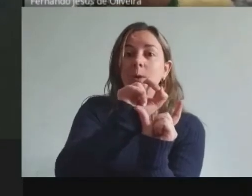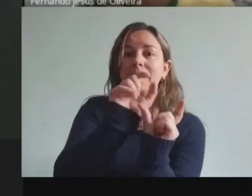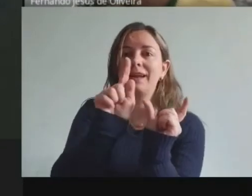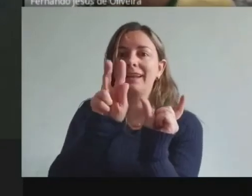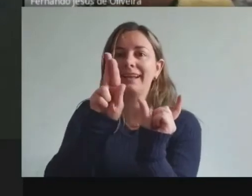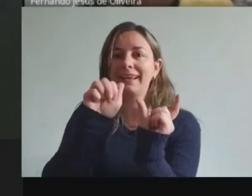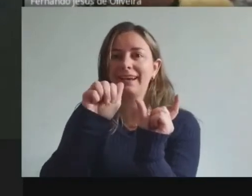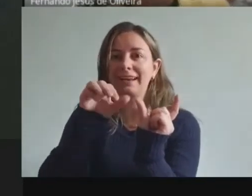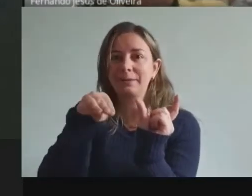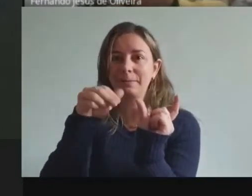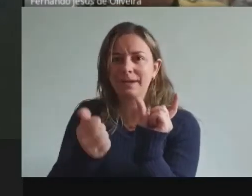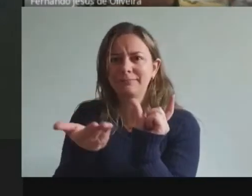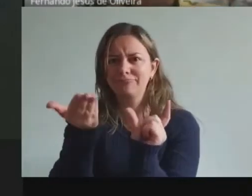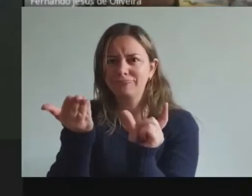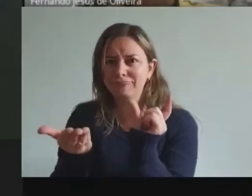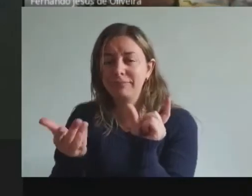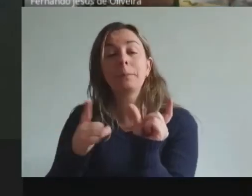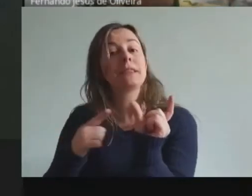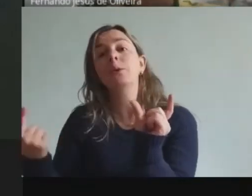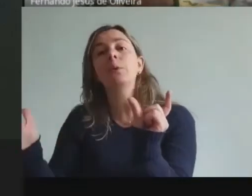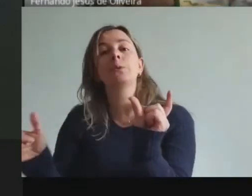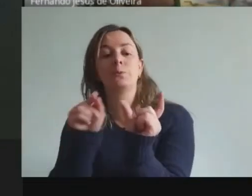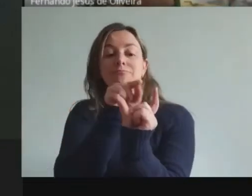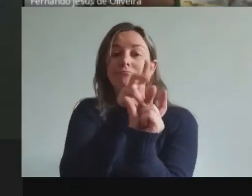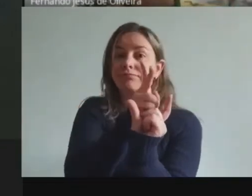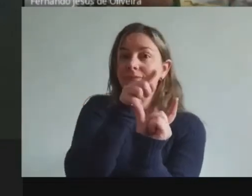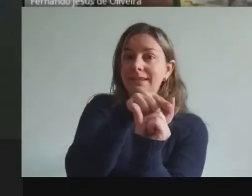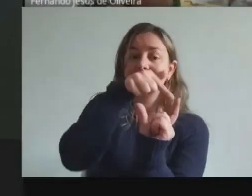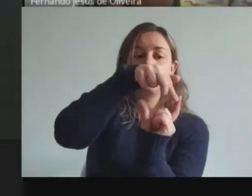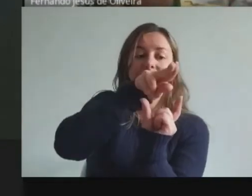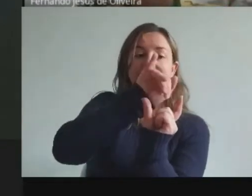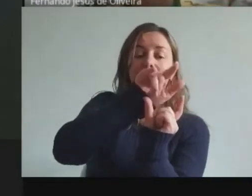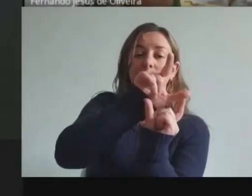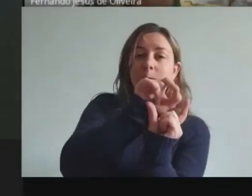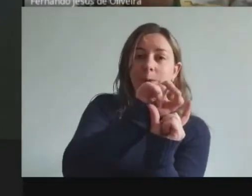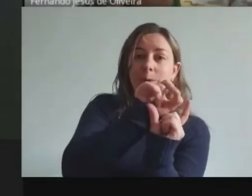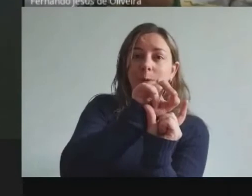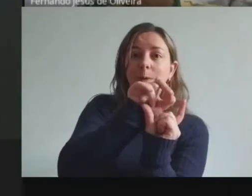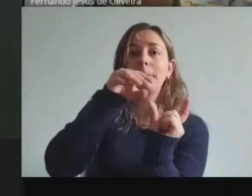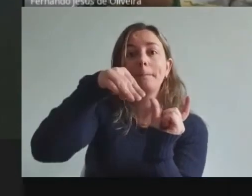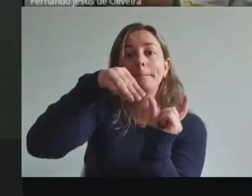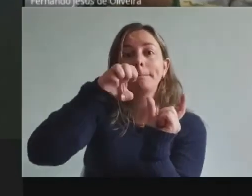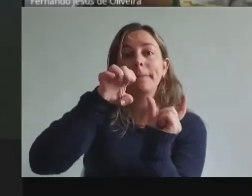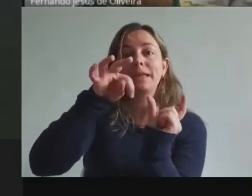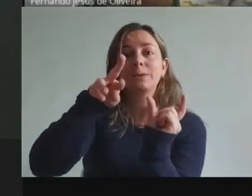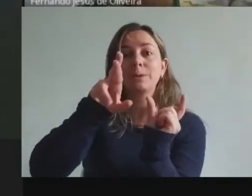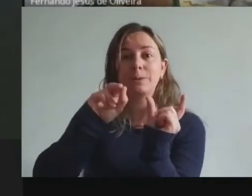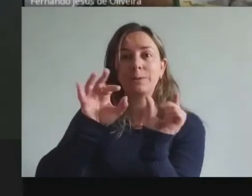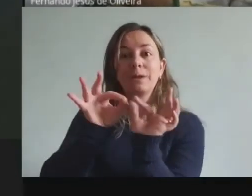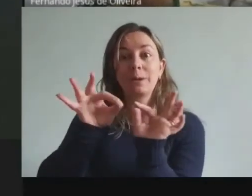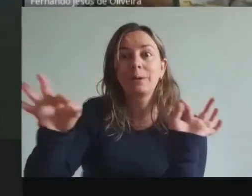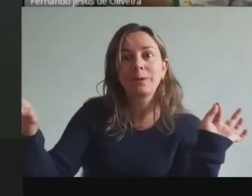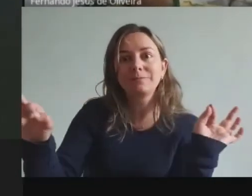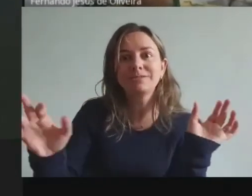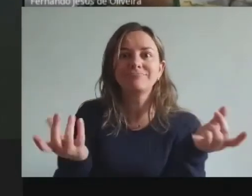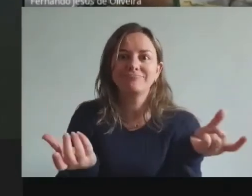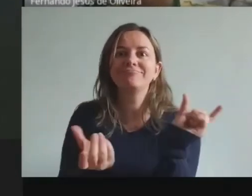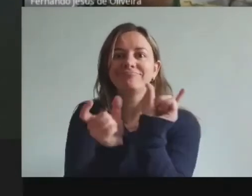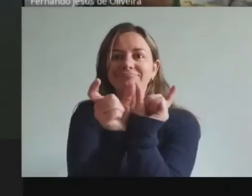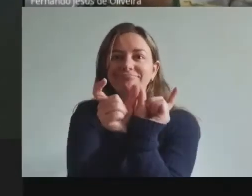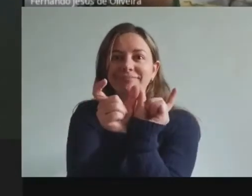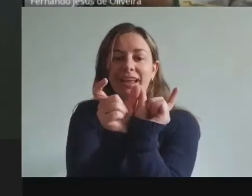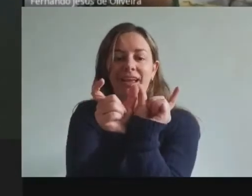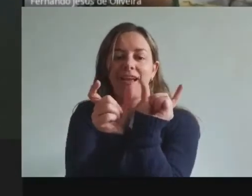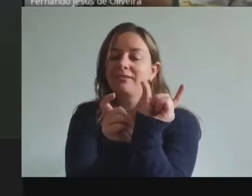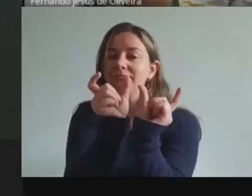Tem quilopascal, enfim. Bom, o deca, o símbolo é DA, né? Não tem um M, gente, porque o M